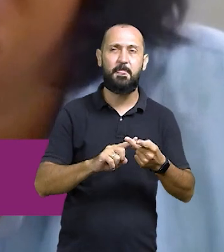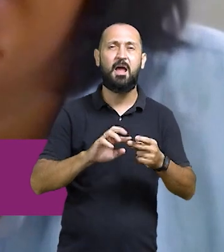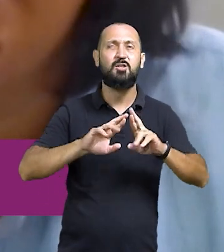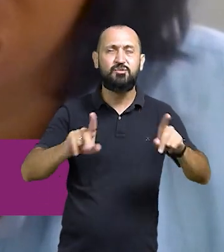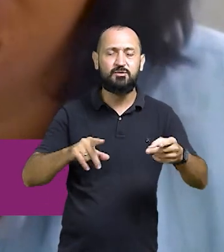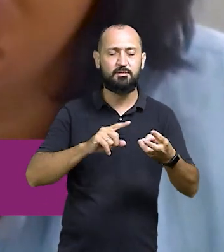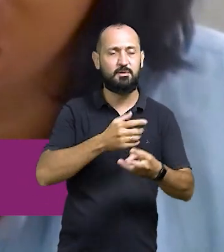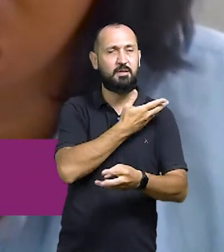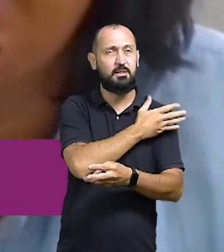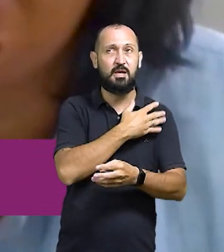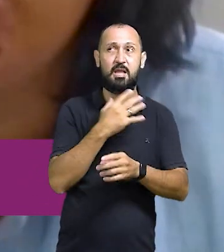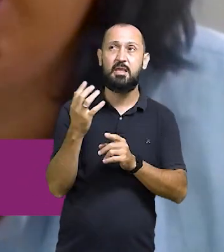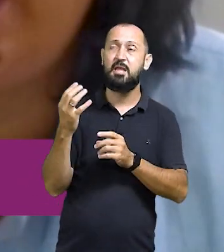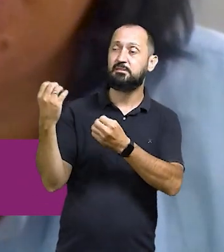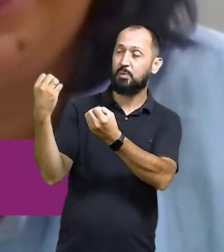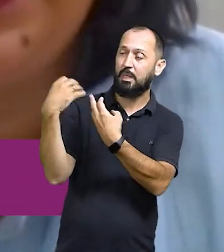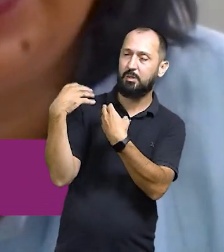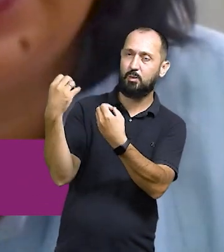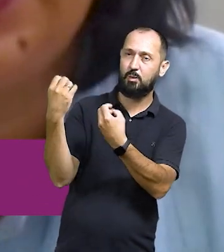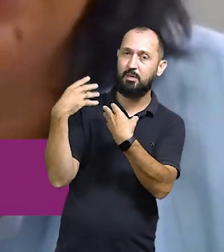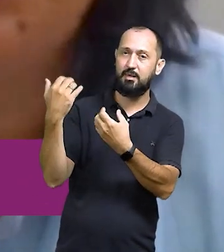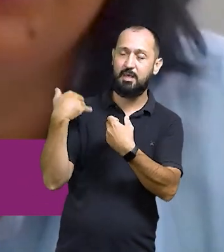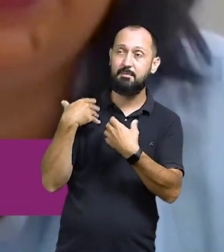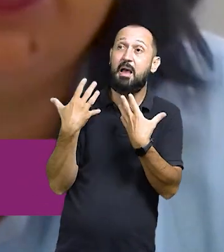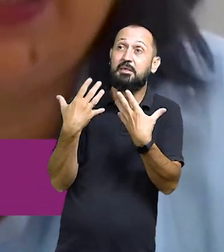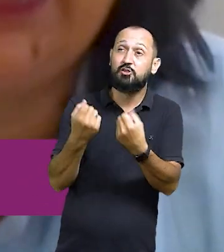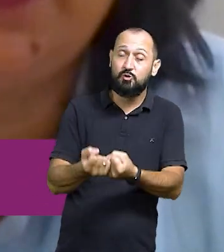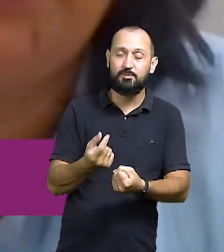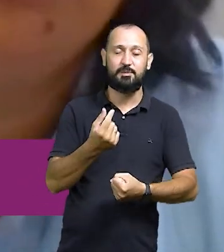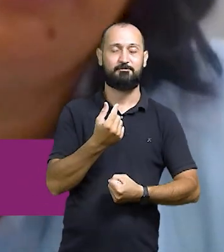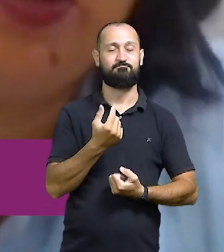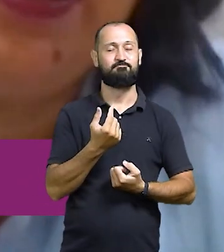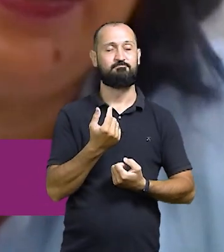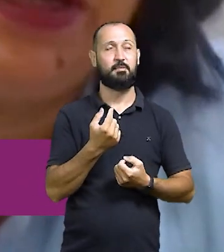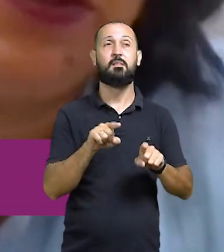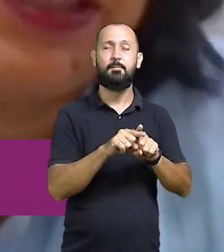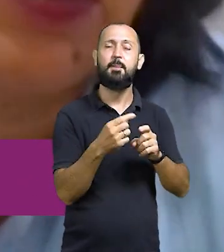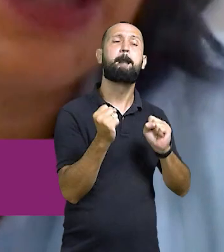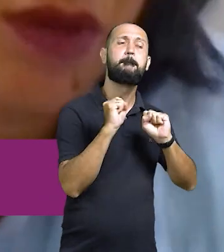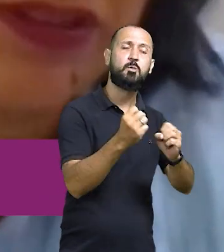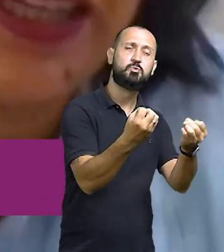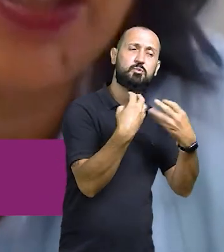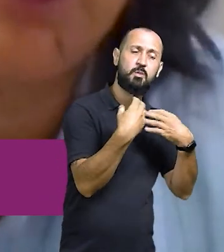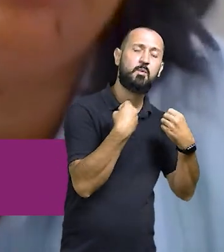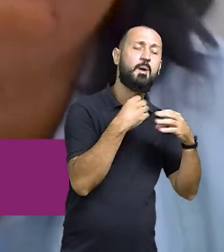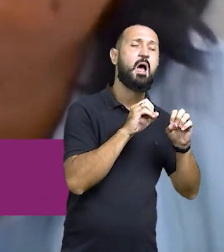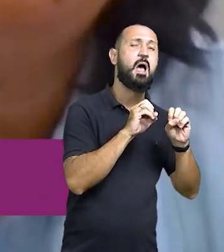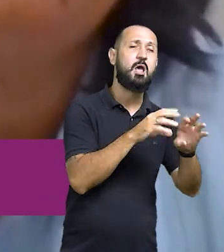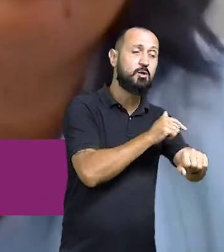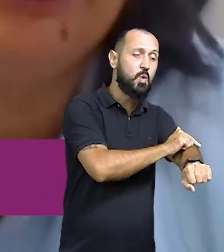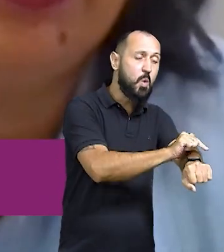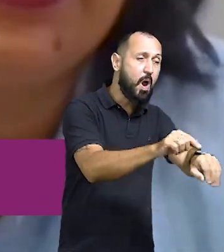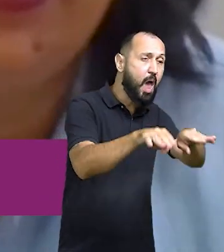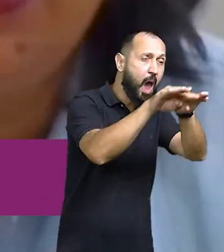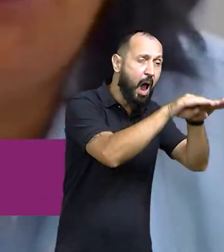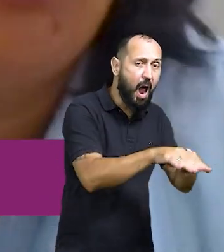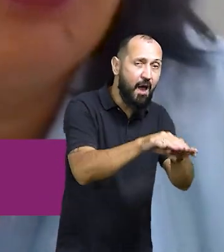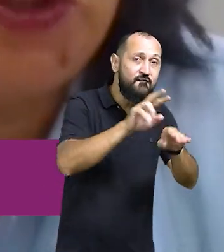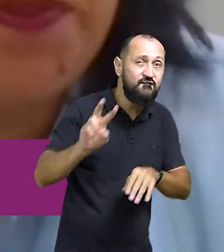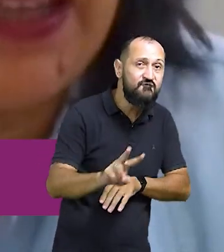machismo, a violência. E a misoginia e o bullying nada mais é do que são essas expressões, né? A misoginia é o